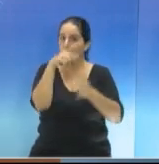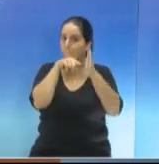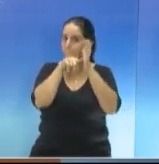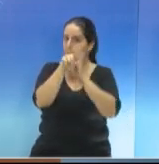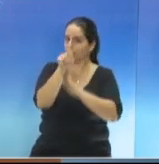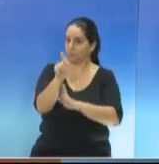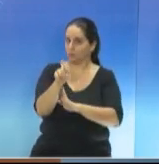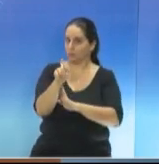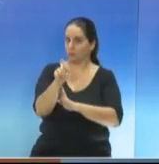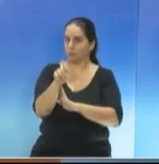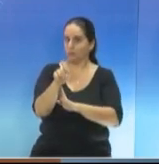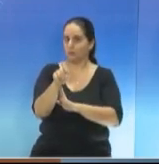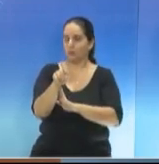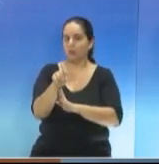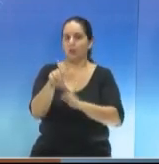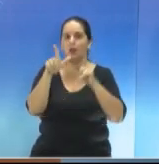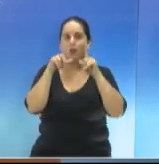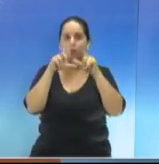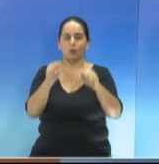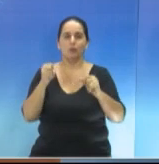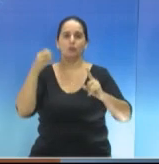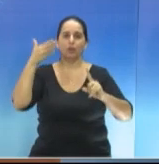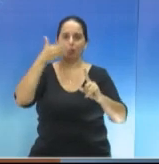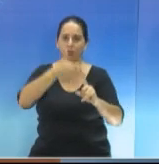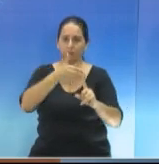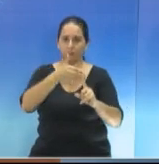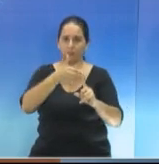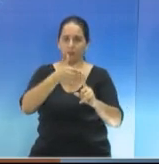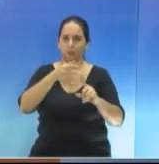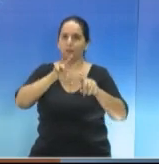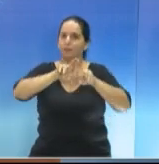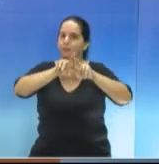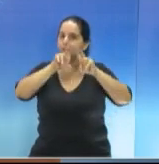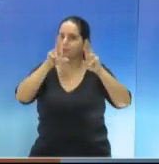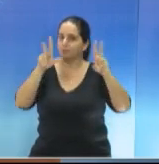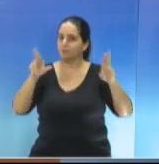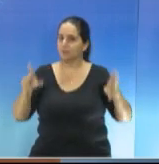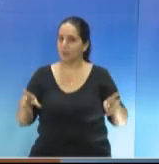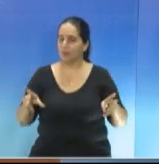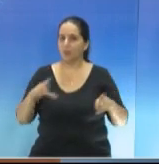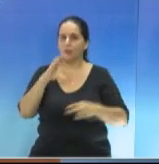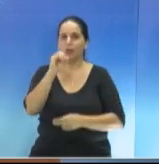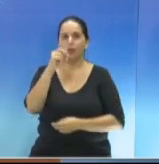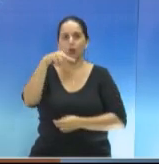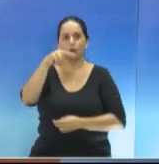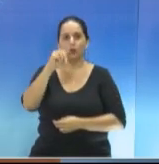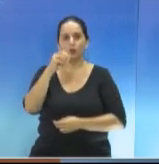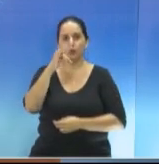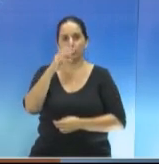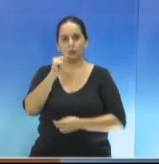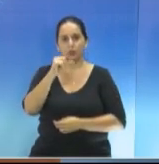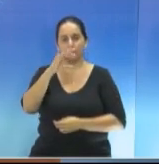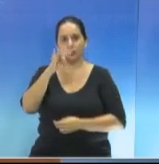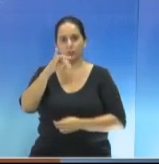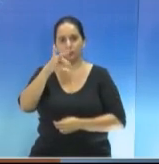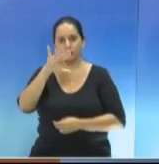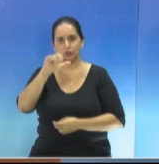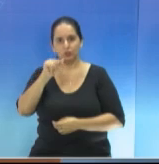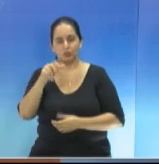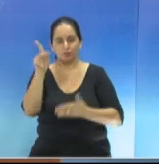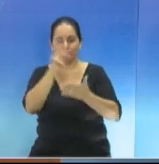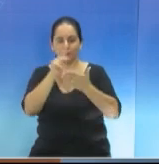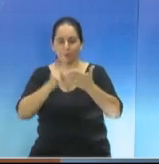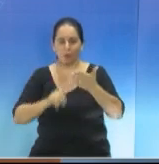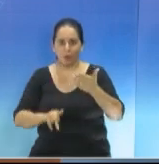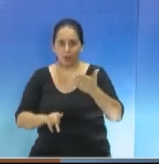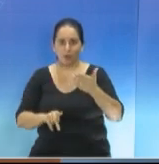que aborda a questão figura de linguagem referencial. Mas lá nós temos a denotativa, a conotativa, a poética,